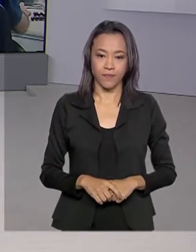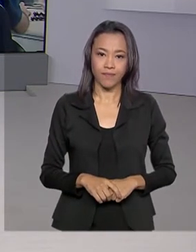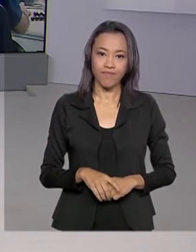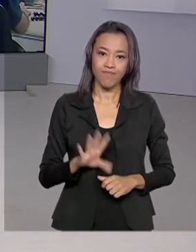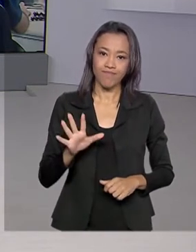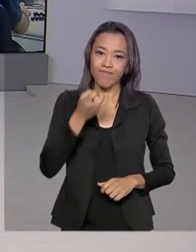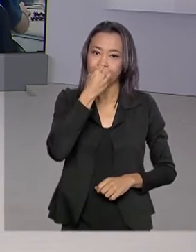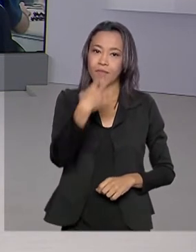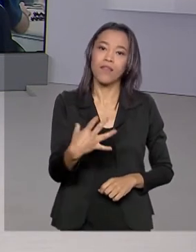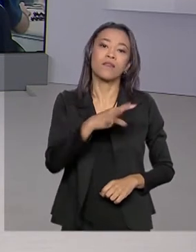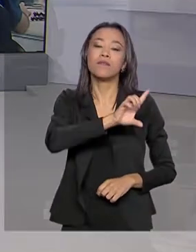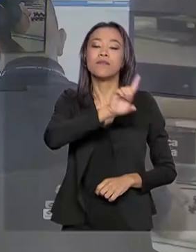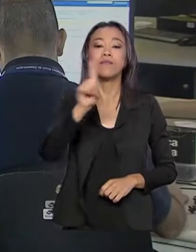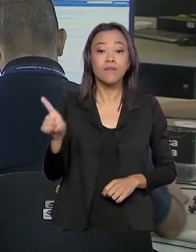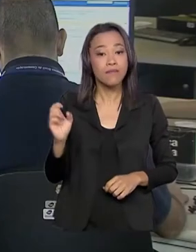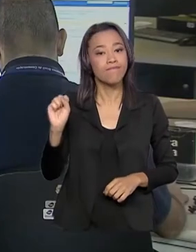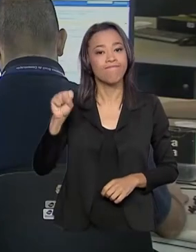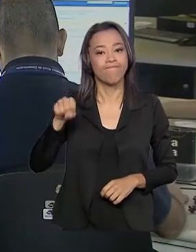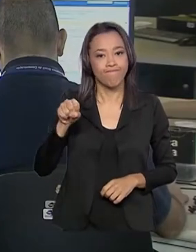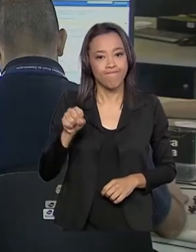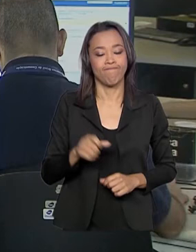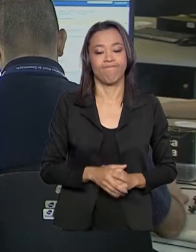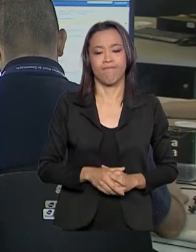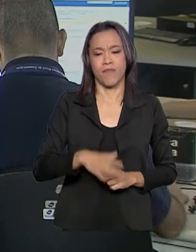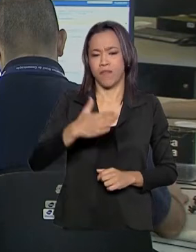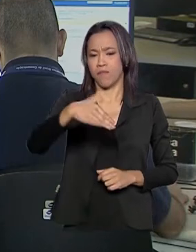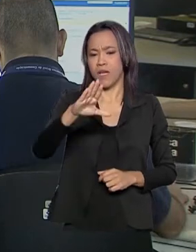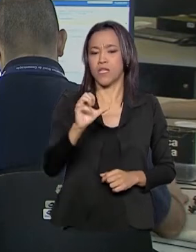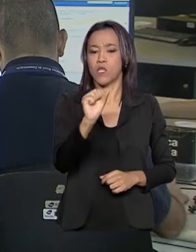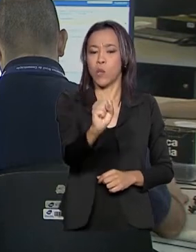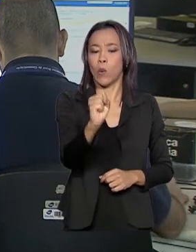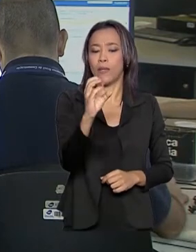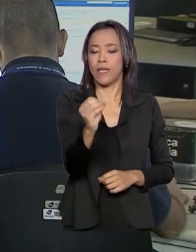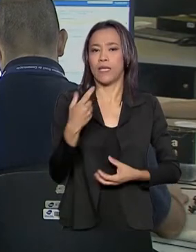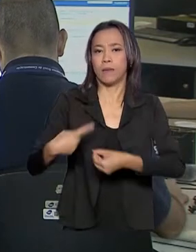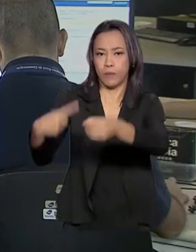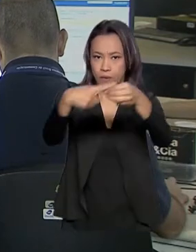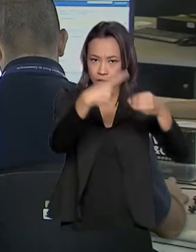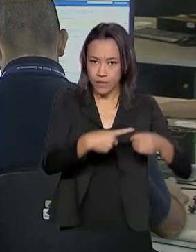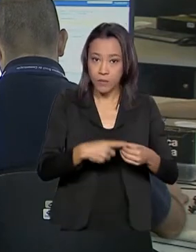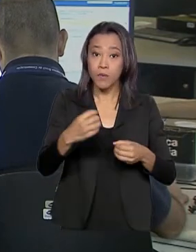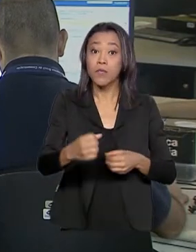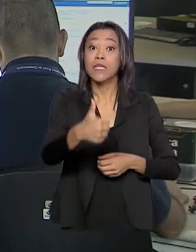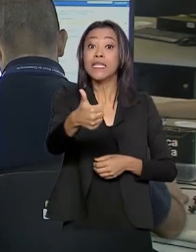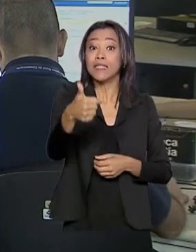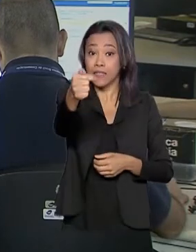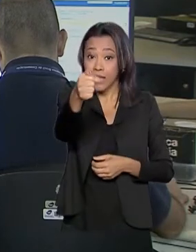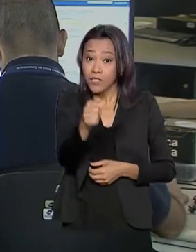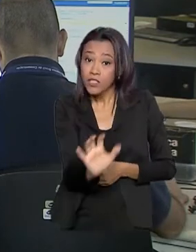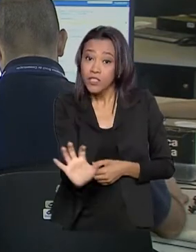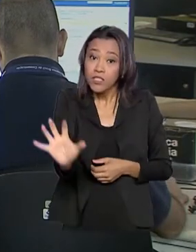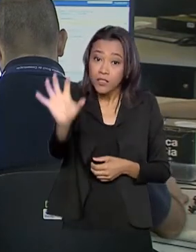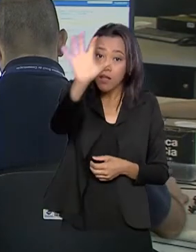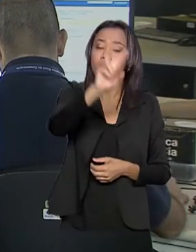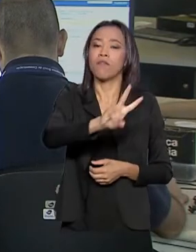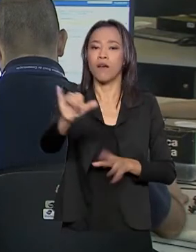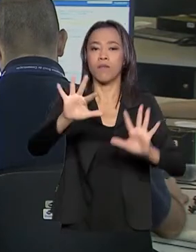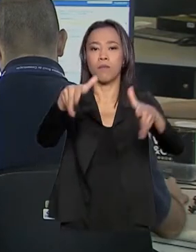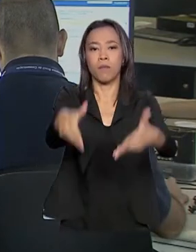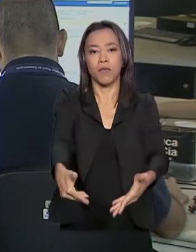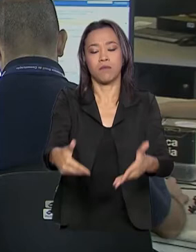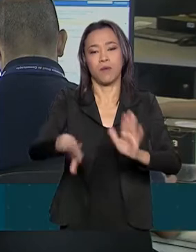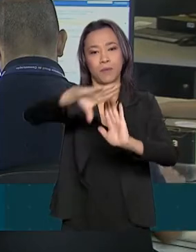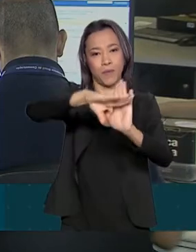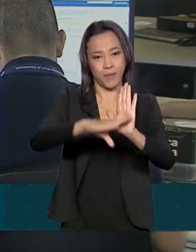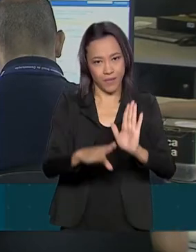Olá, Renata. Bom dia. É isso mesmo. Mais de 80 municípios em 17 estados vão participar do programa Criança Feliz do